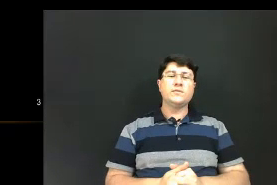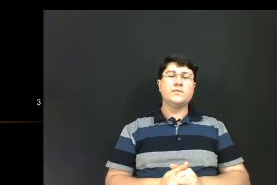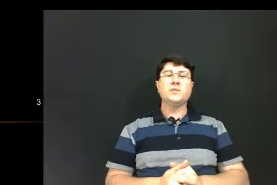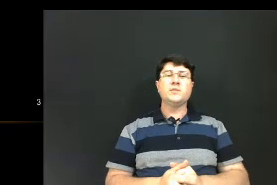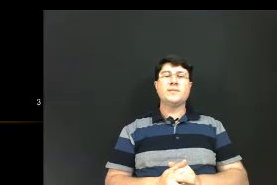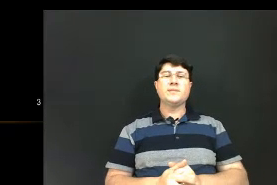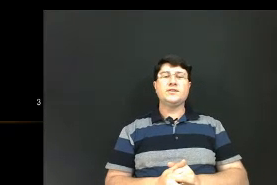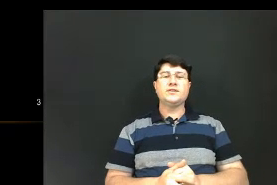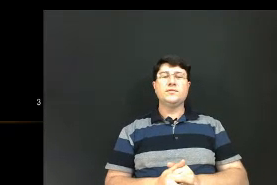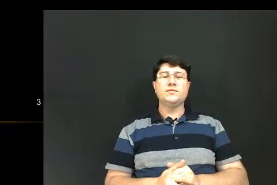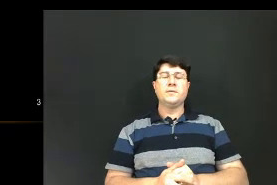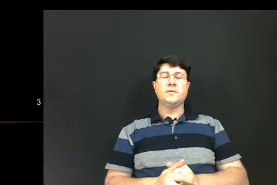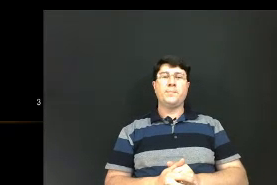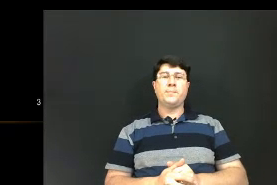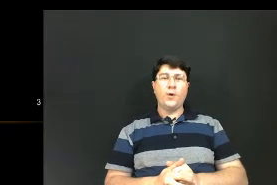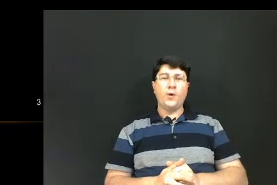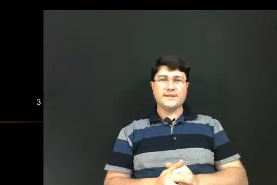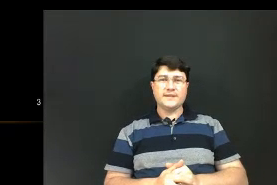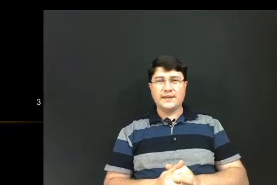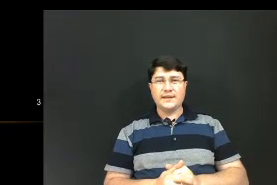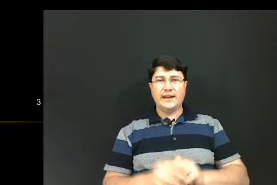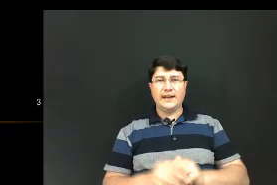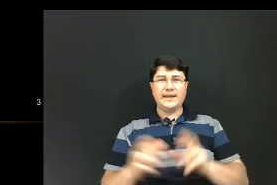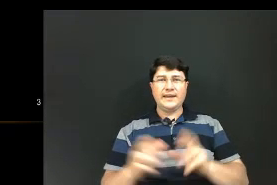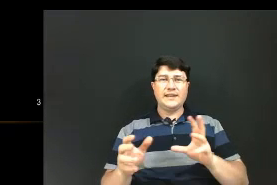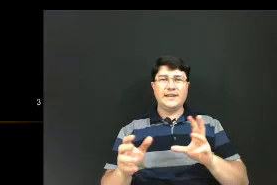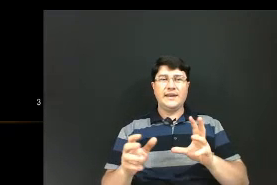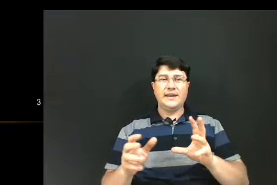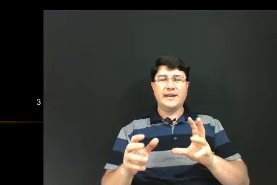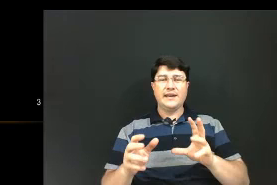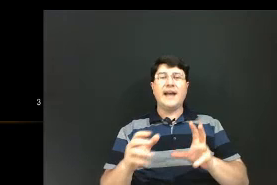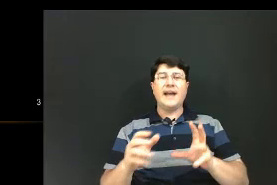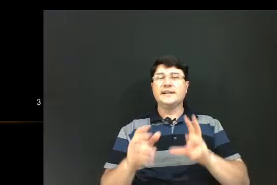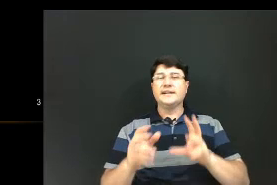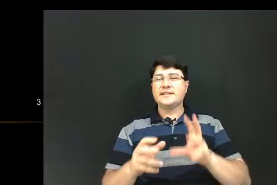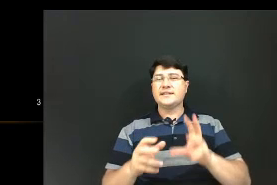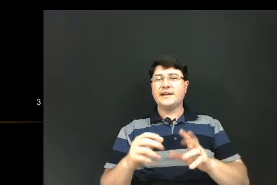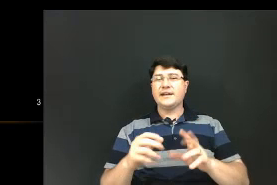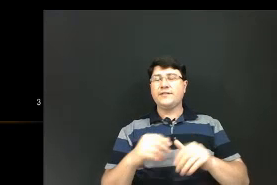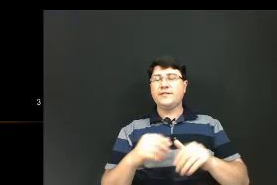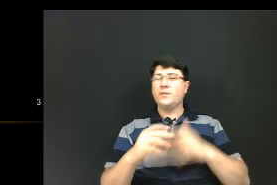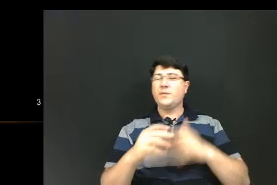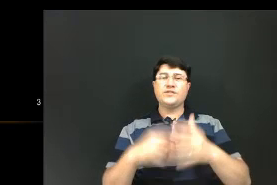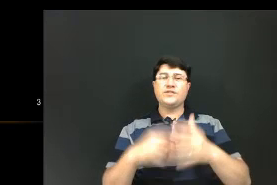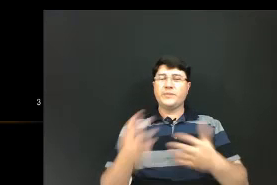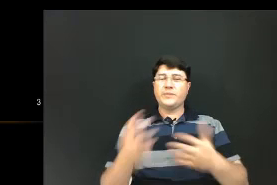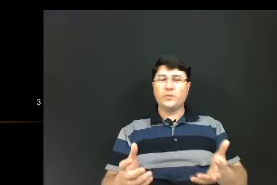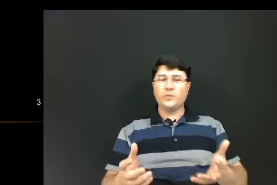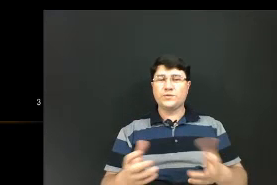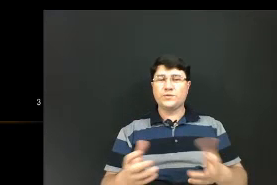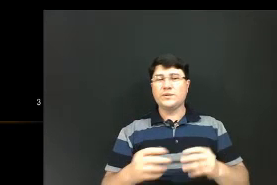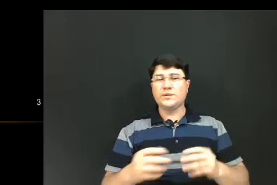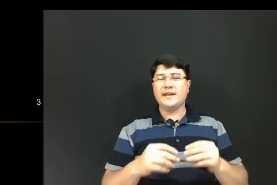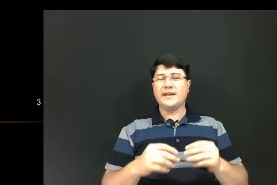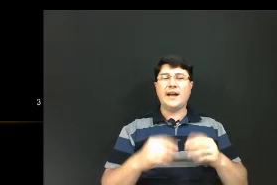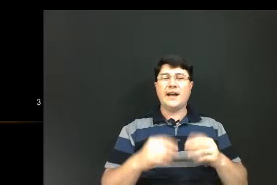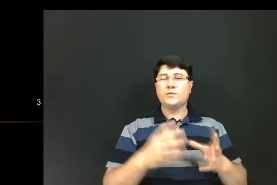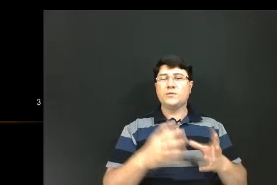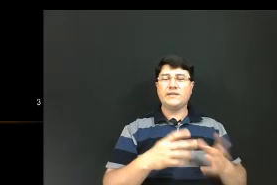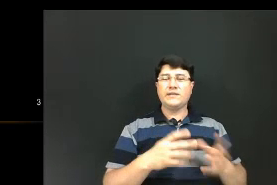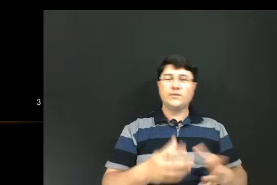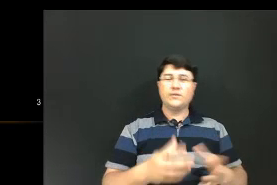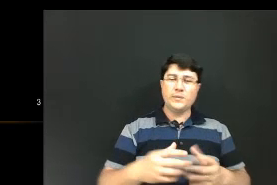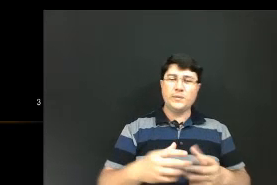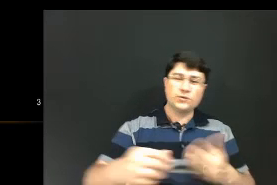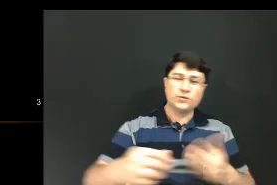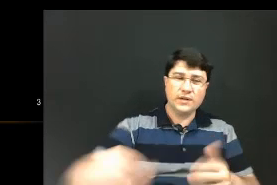continuar aqui com o campo semântico posse, aquele que a herança finalmente foi para tal pessoa, né?